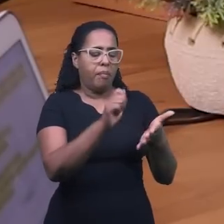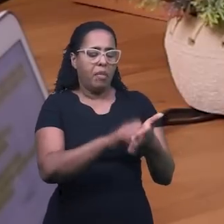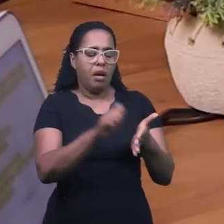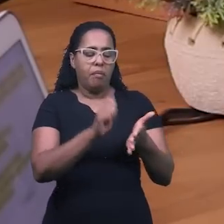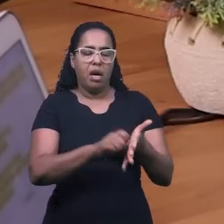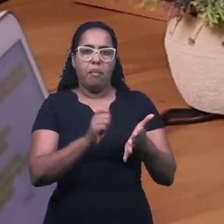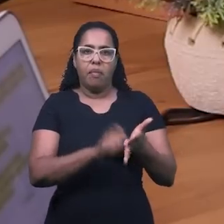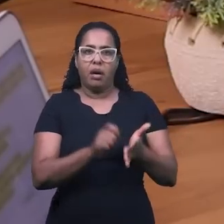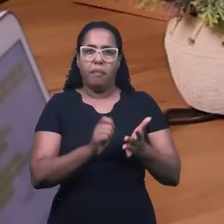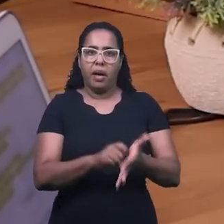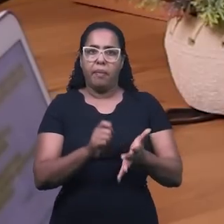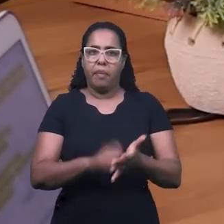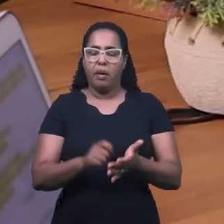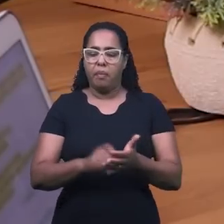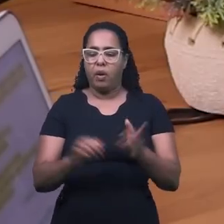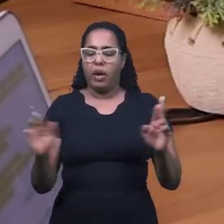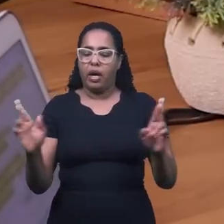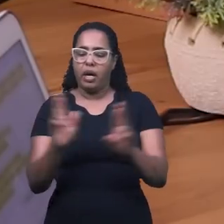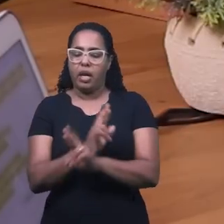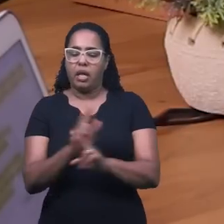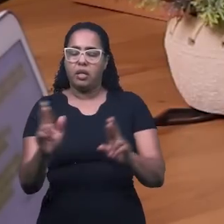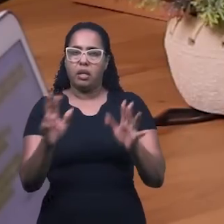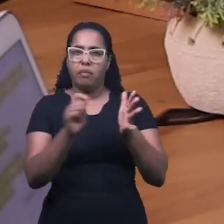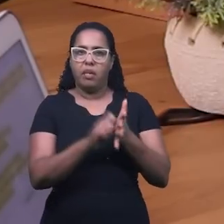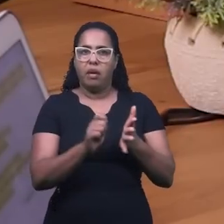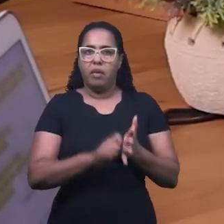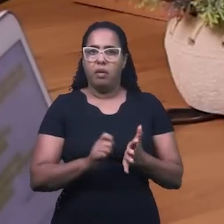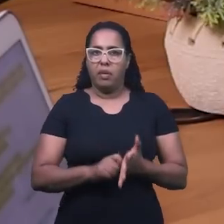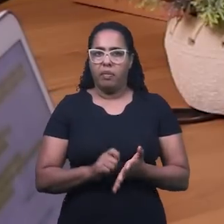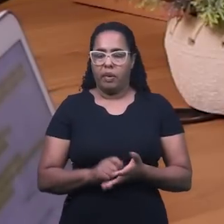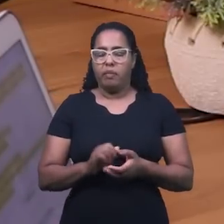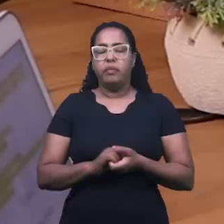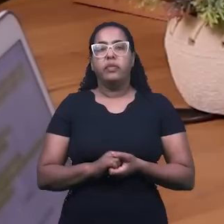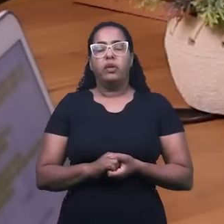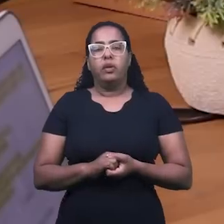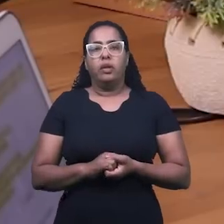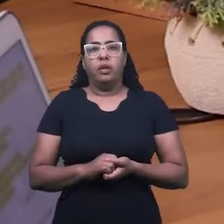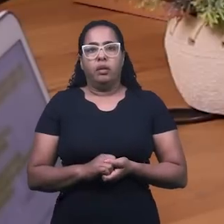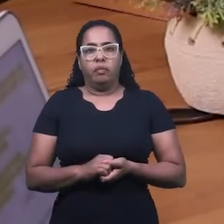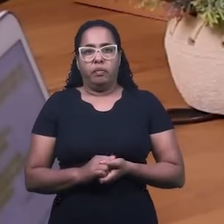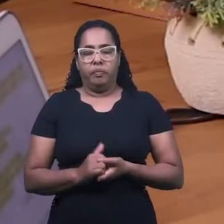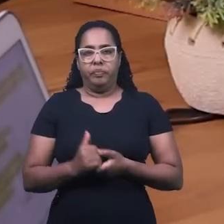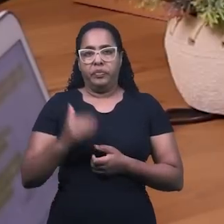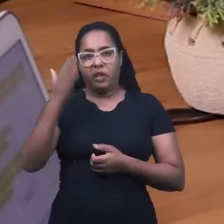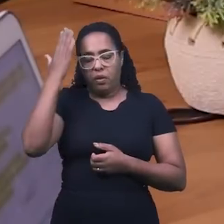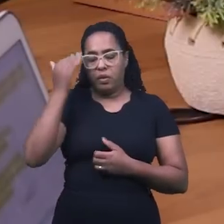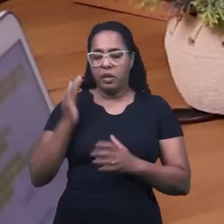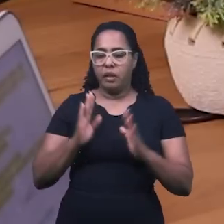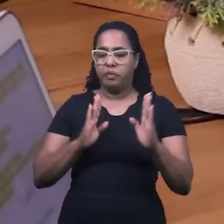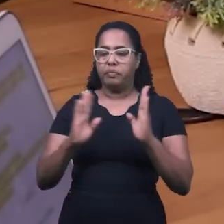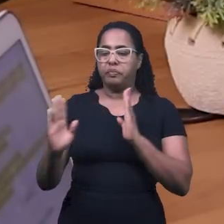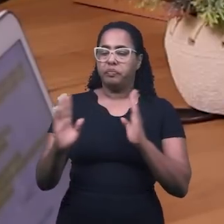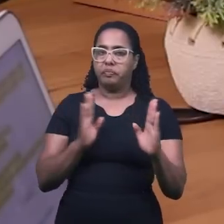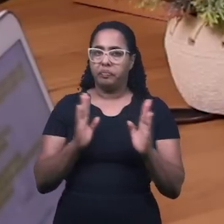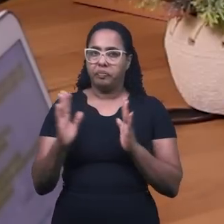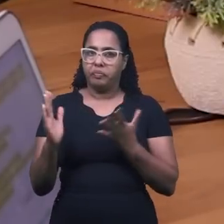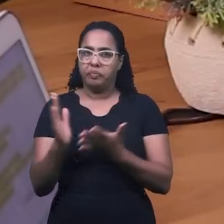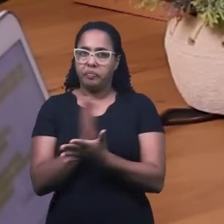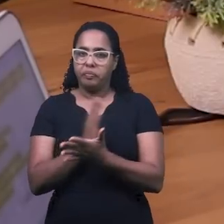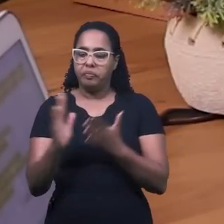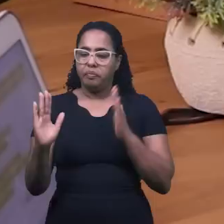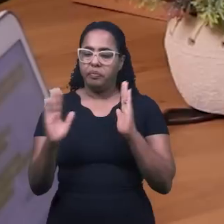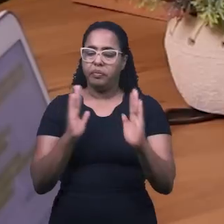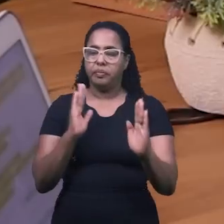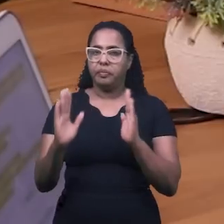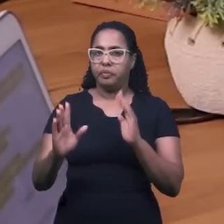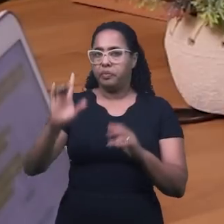vou anotando, louvor tal, assim, a respeito disso aqui, disso aqui. E eu sei que